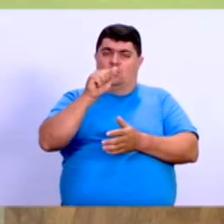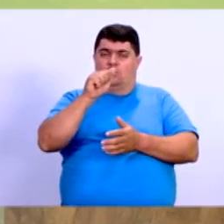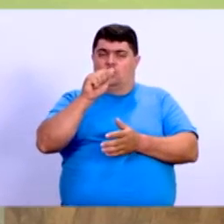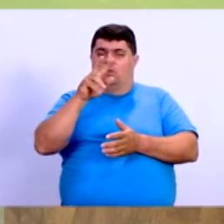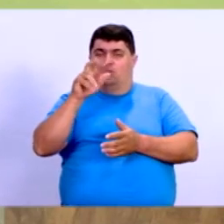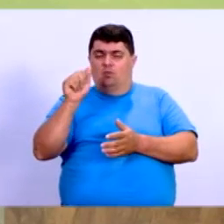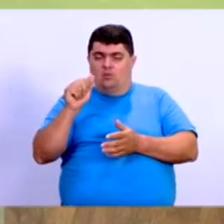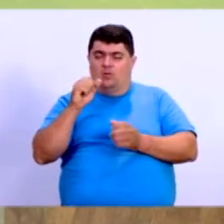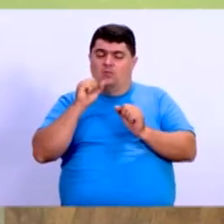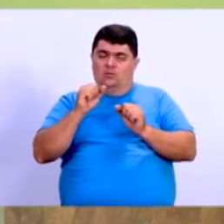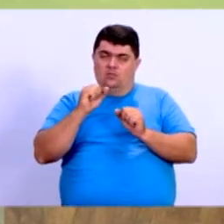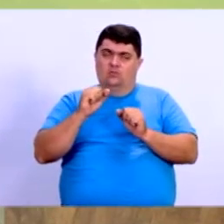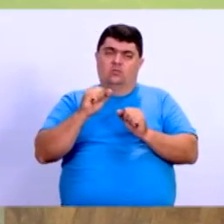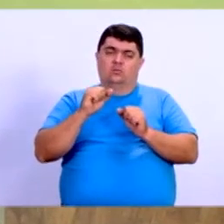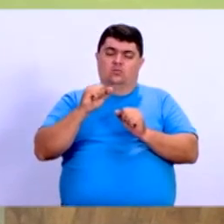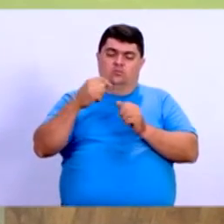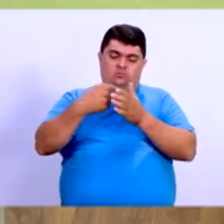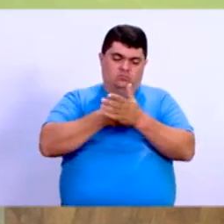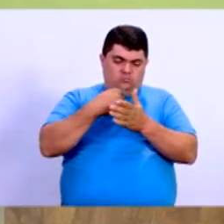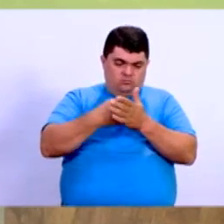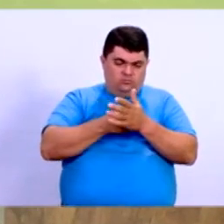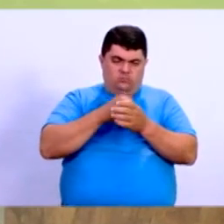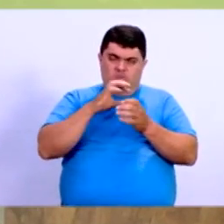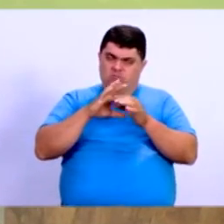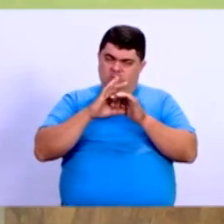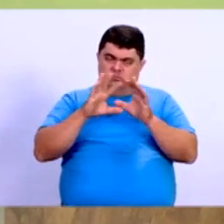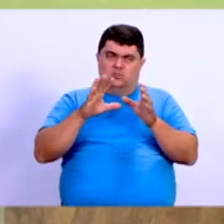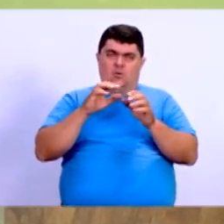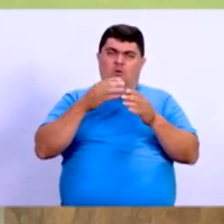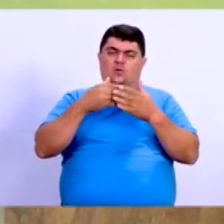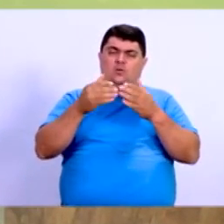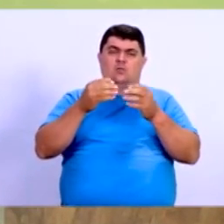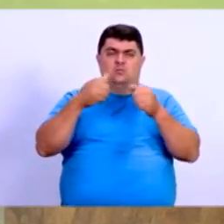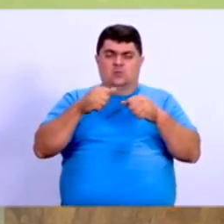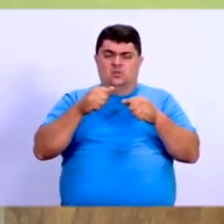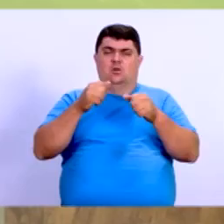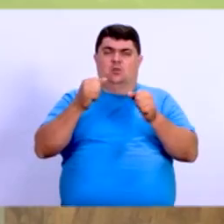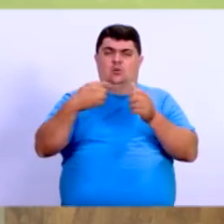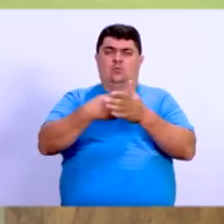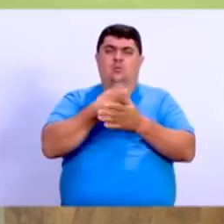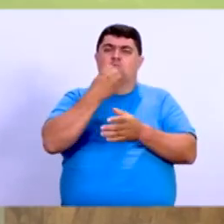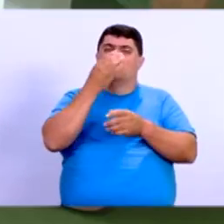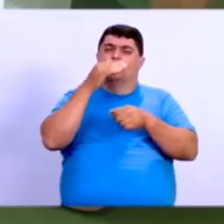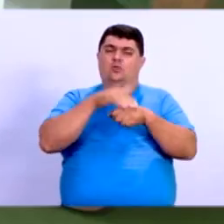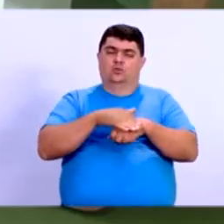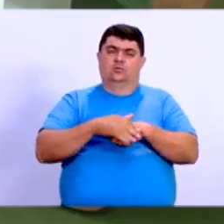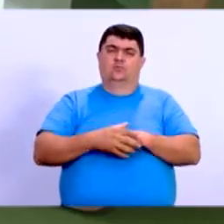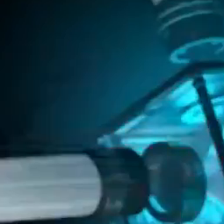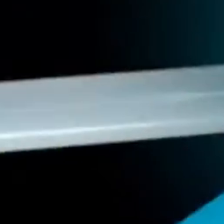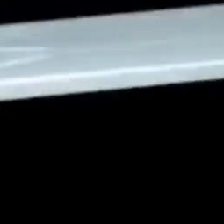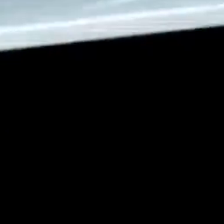no chat aqui, no fórum, junto com vocês, para qualquer orientação que precise. Uma boa noite.